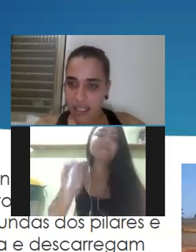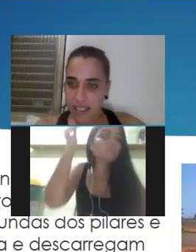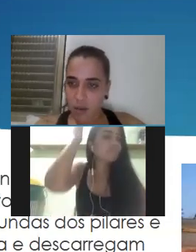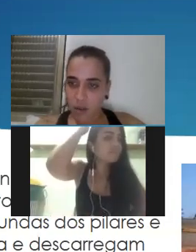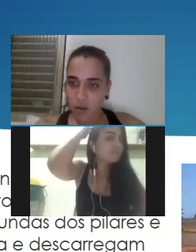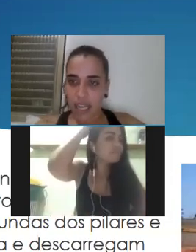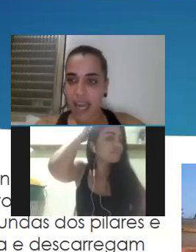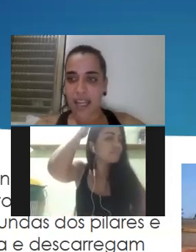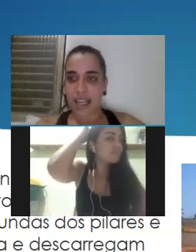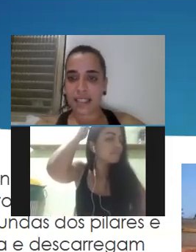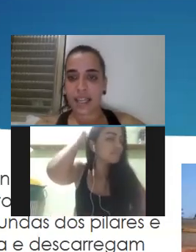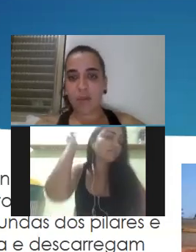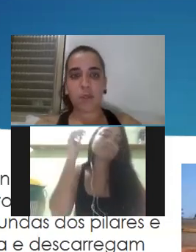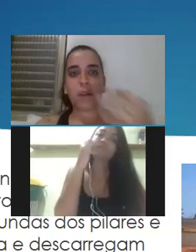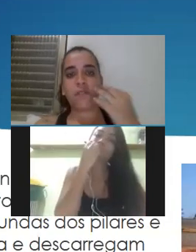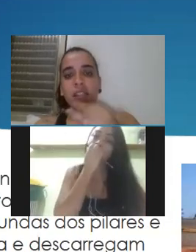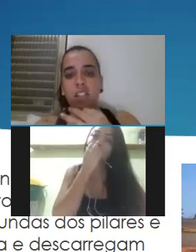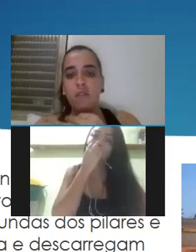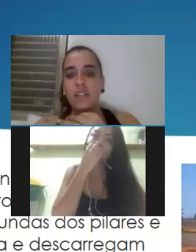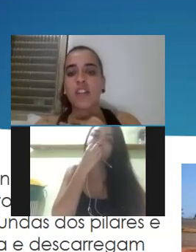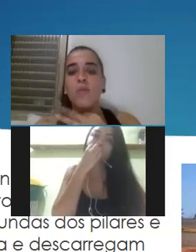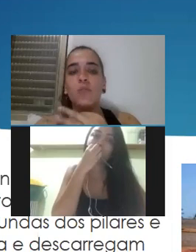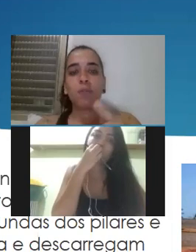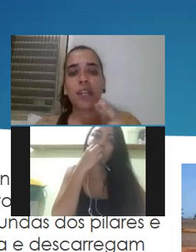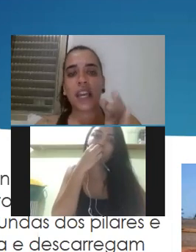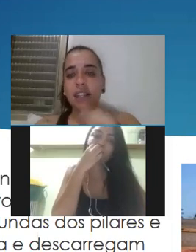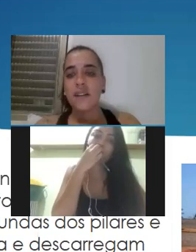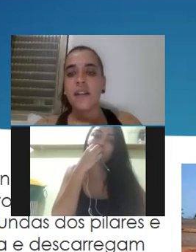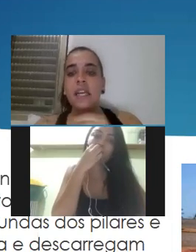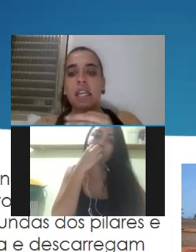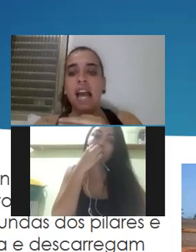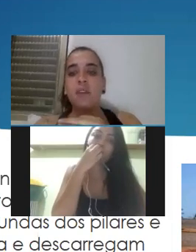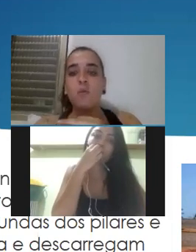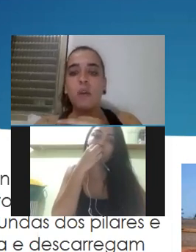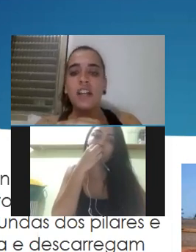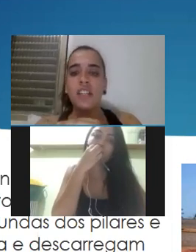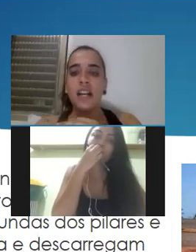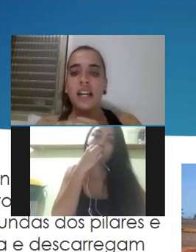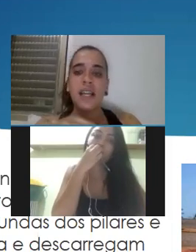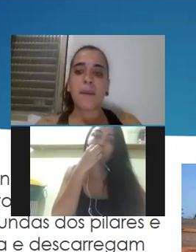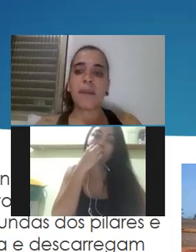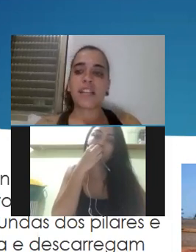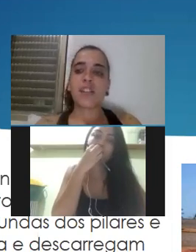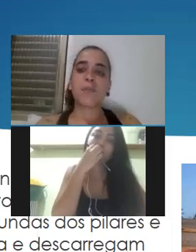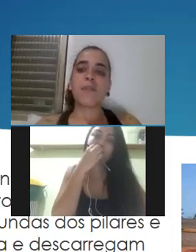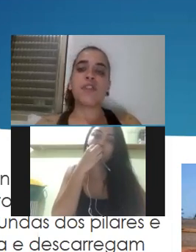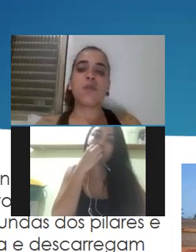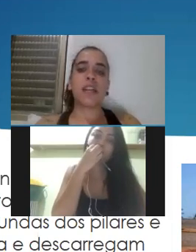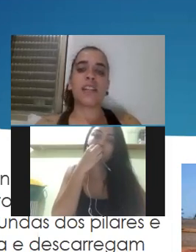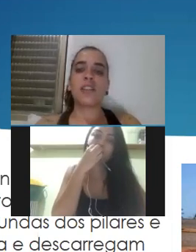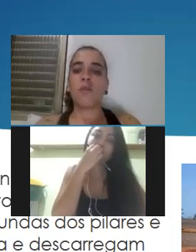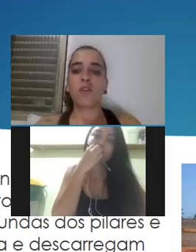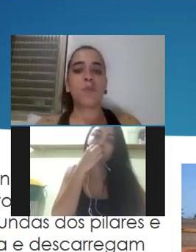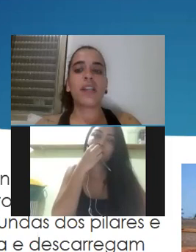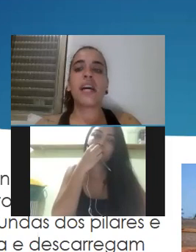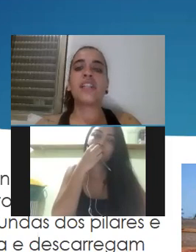onde que eles iam encontrar, eles teriam uma superfície de contato muito pequena. E aí, o radier, ele amplia essa superfície de